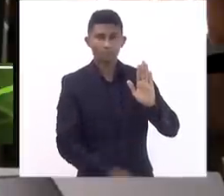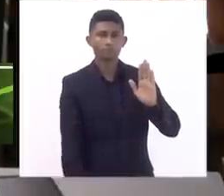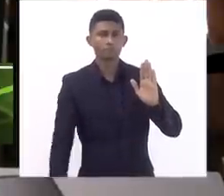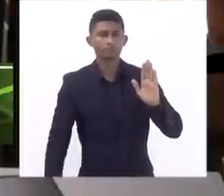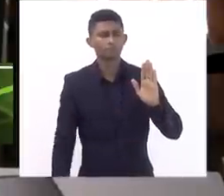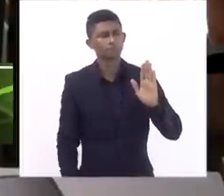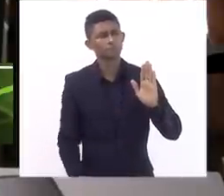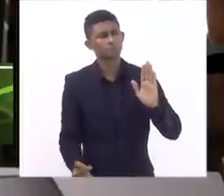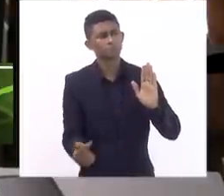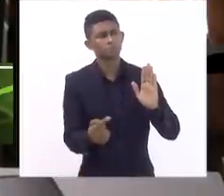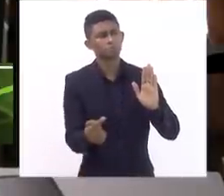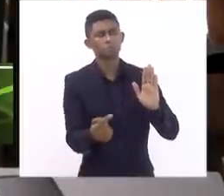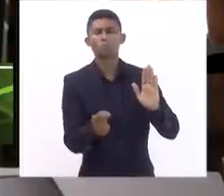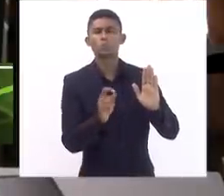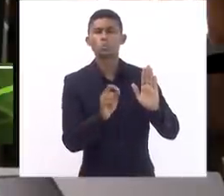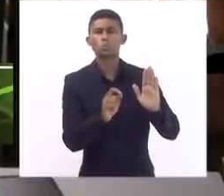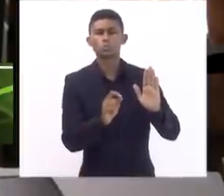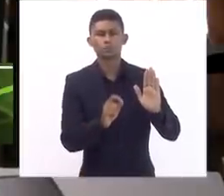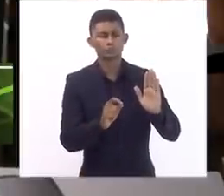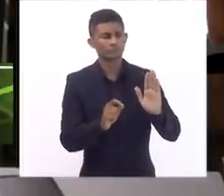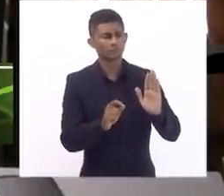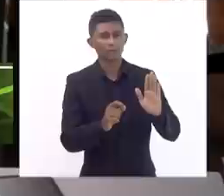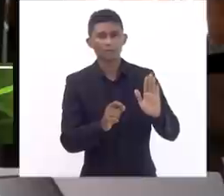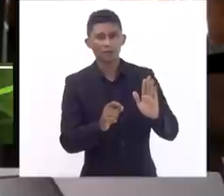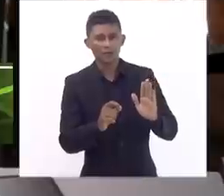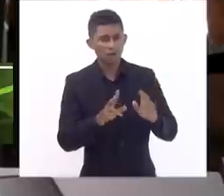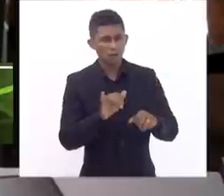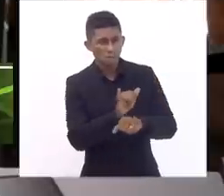ele foi construído